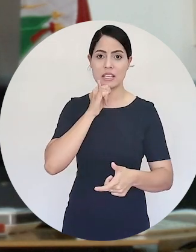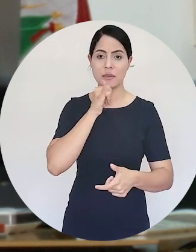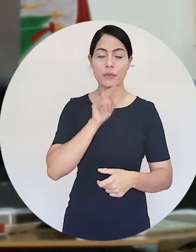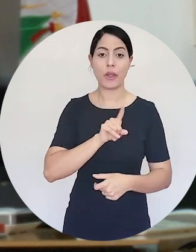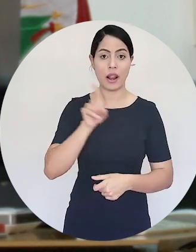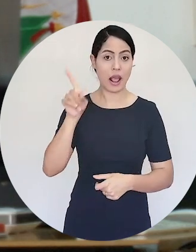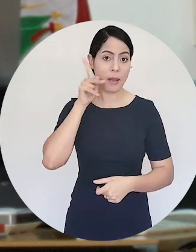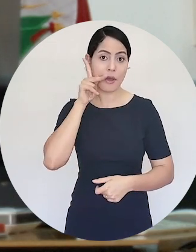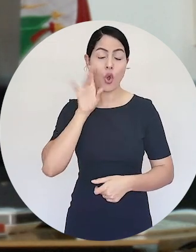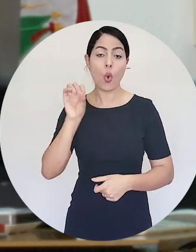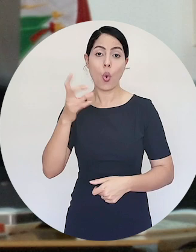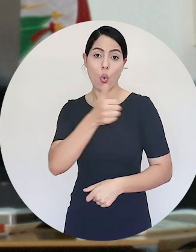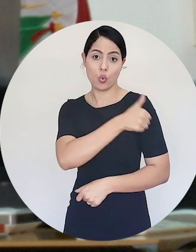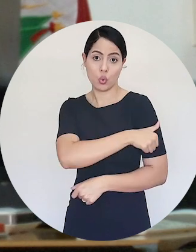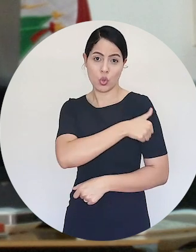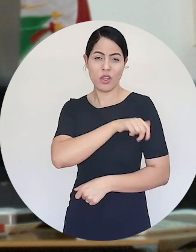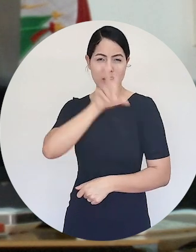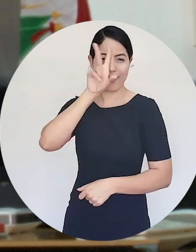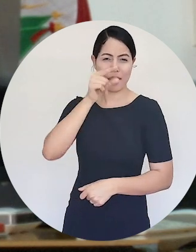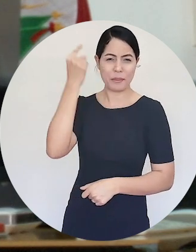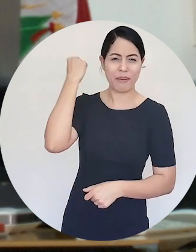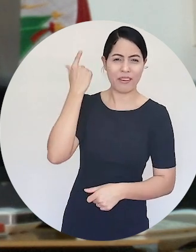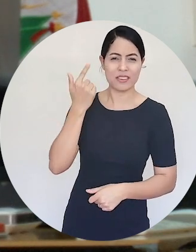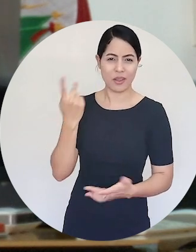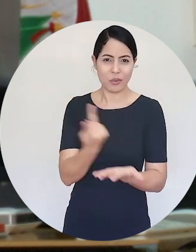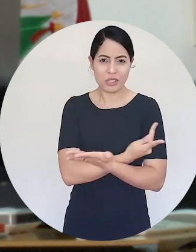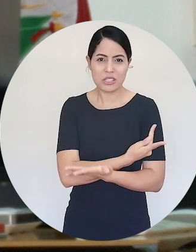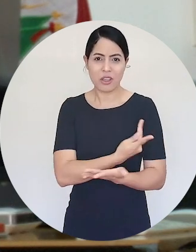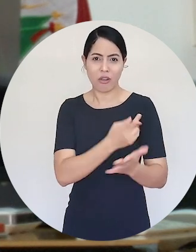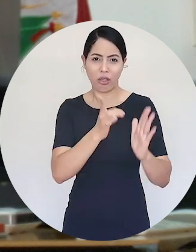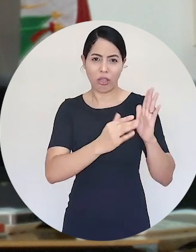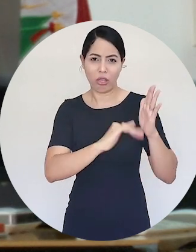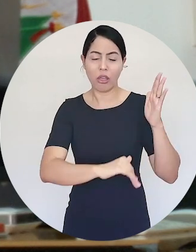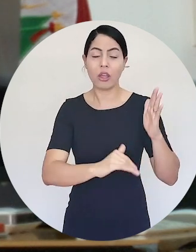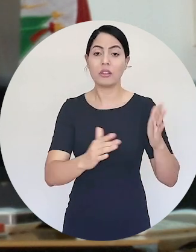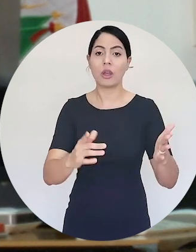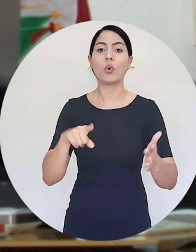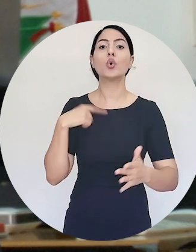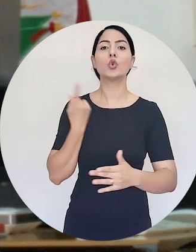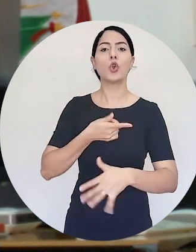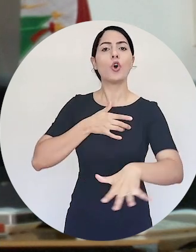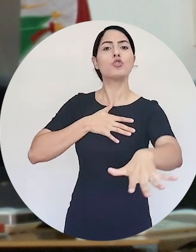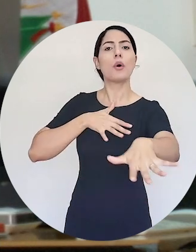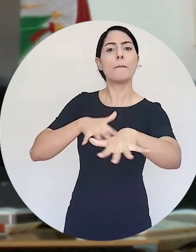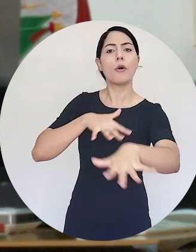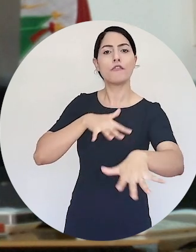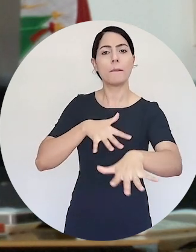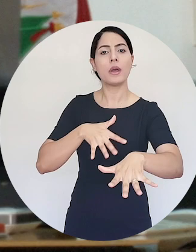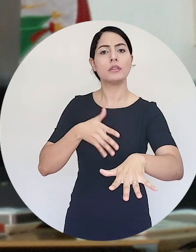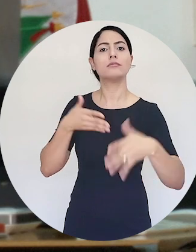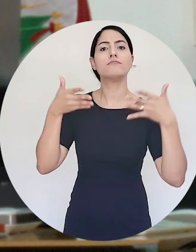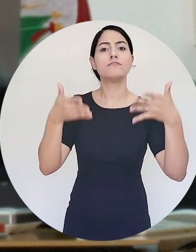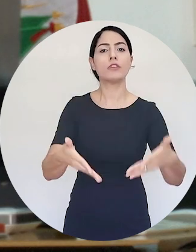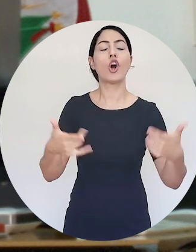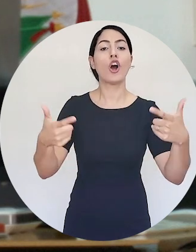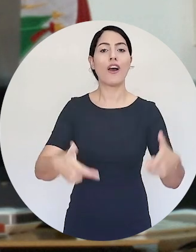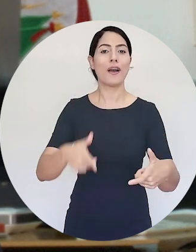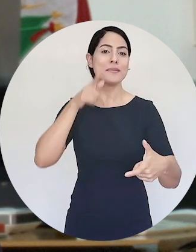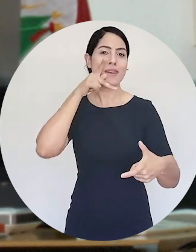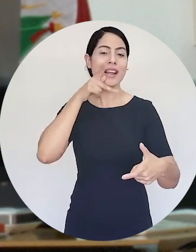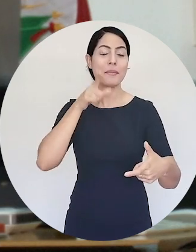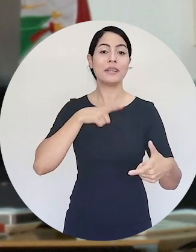Duque de Caxias, como aconteceu no Rio de Janeiro, nós reagimos unidos. Por exemplo, dessa sessão última do Conselho da